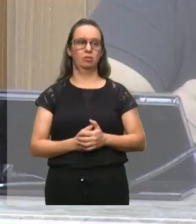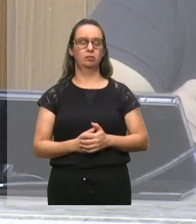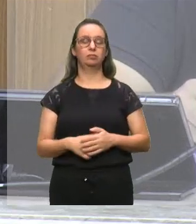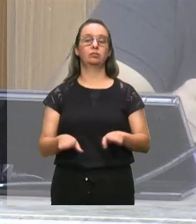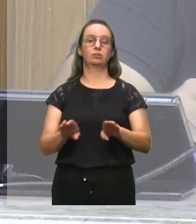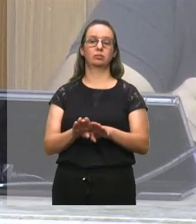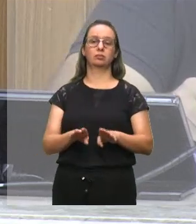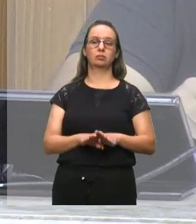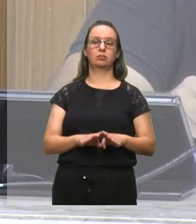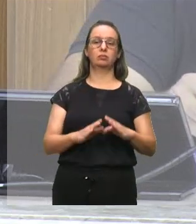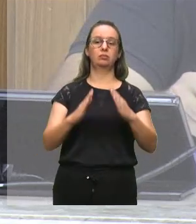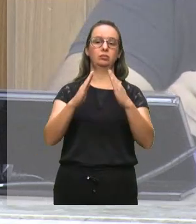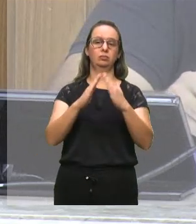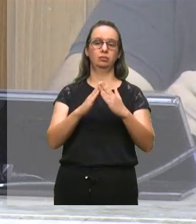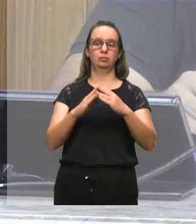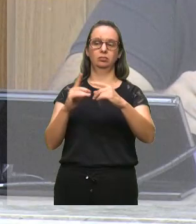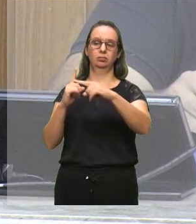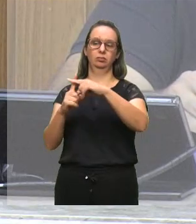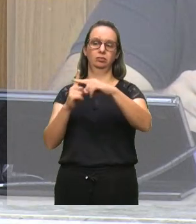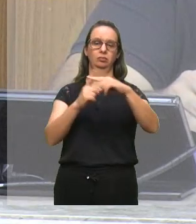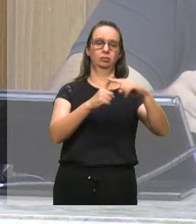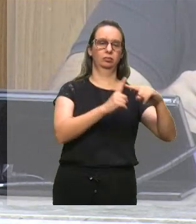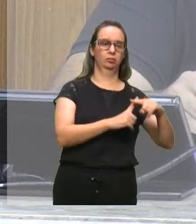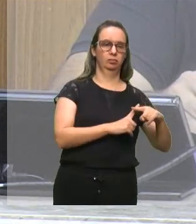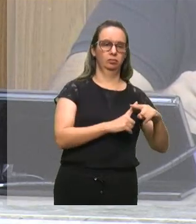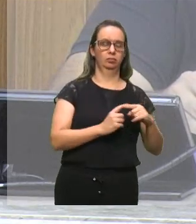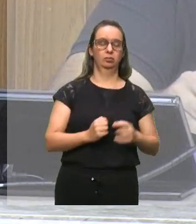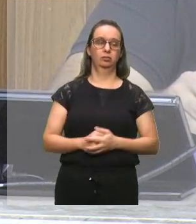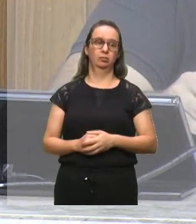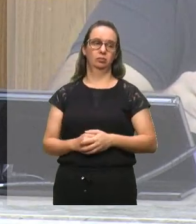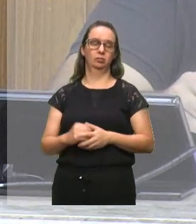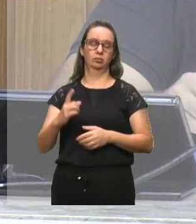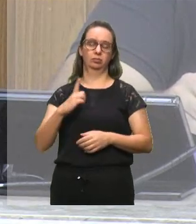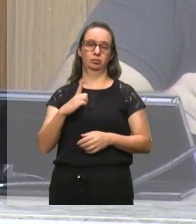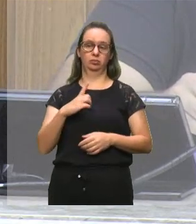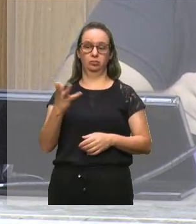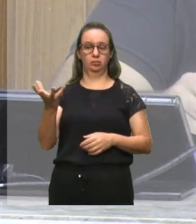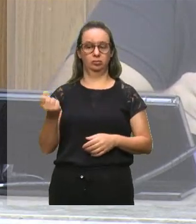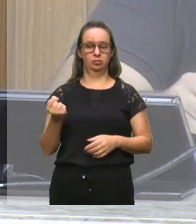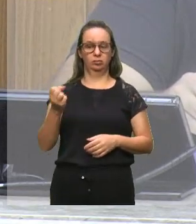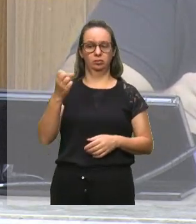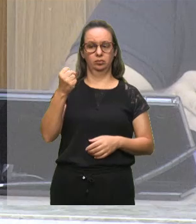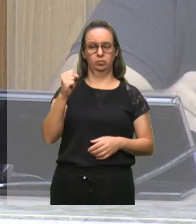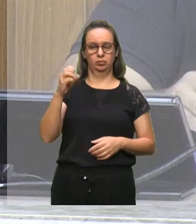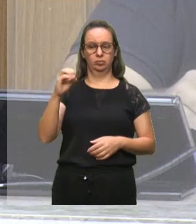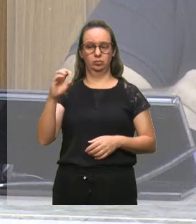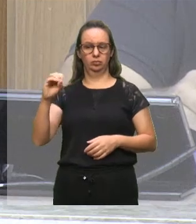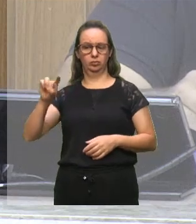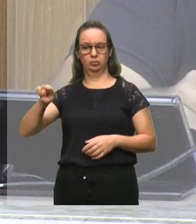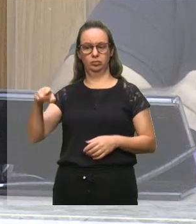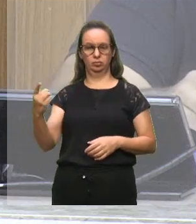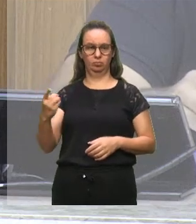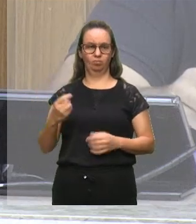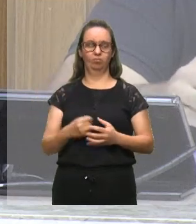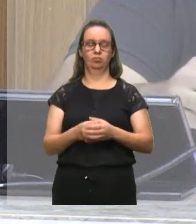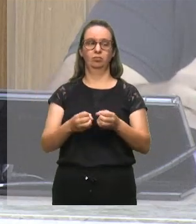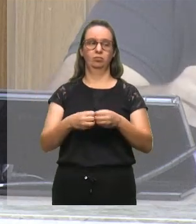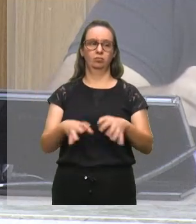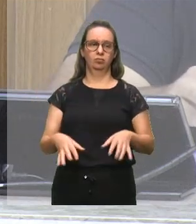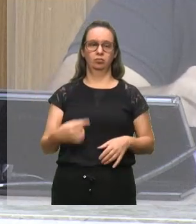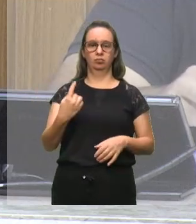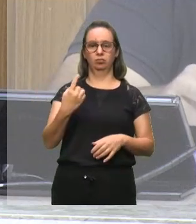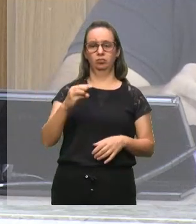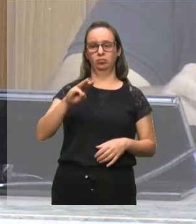O cemitério municipal também, ele tem uma receita de aproximadamente R$800 mil e uma despesa de R$1.058.000. Só